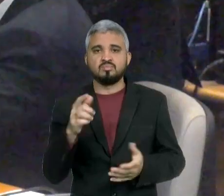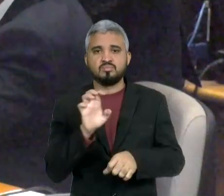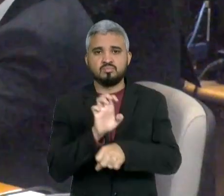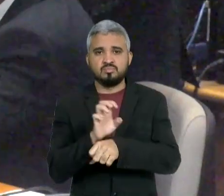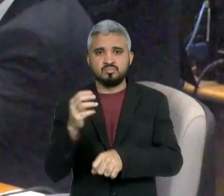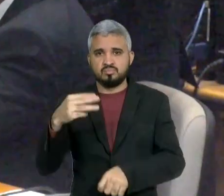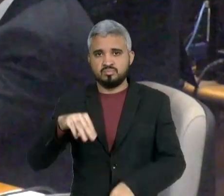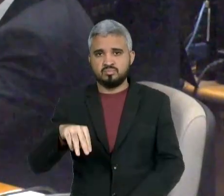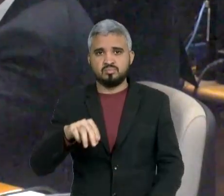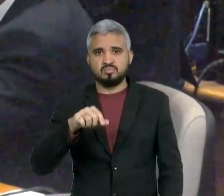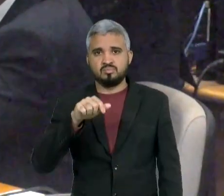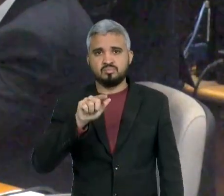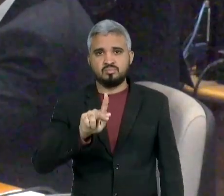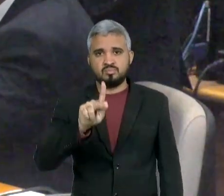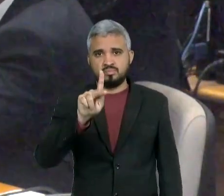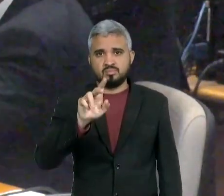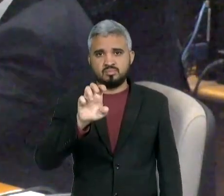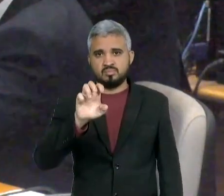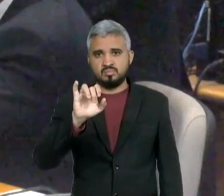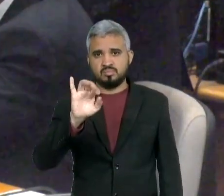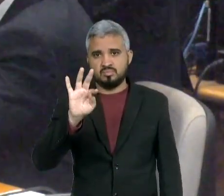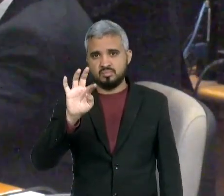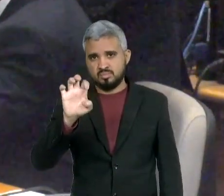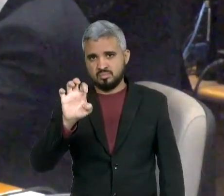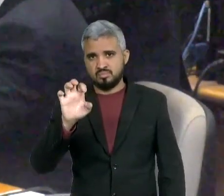nossa querida Kate. Seja bem-vindo à Assembleia Legislativa.